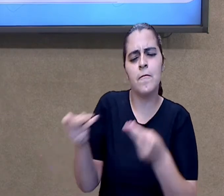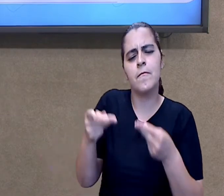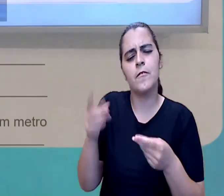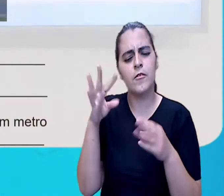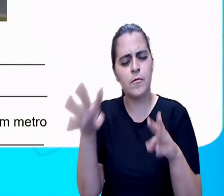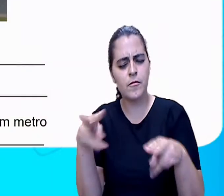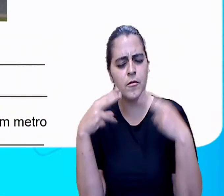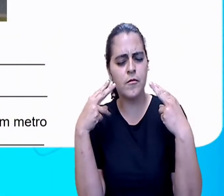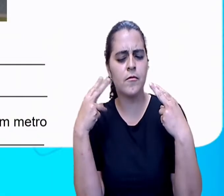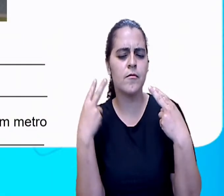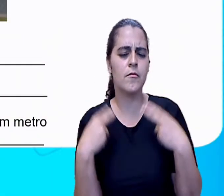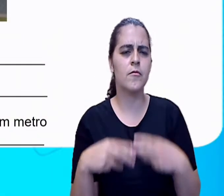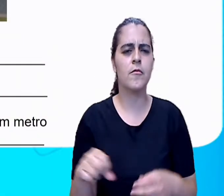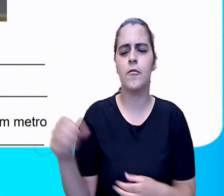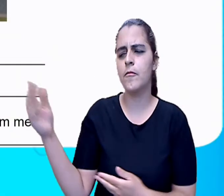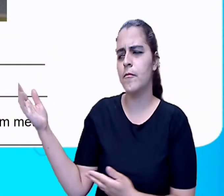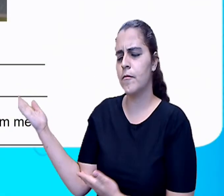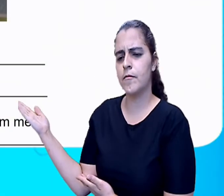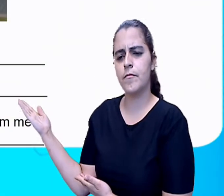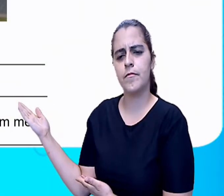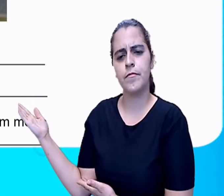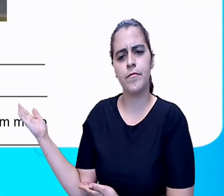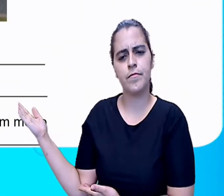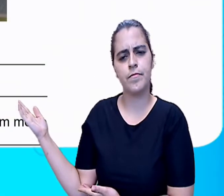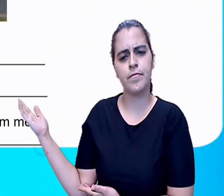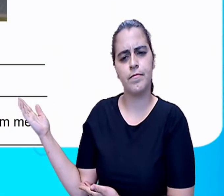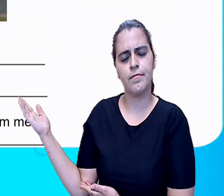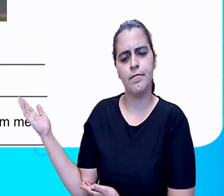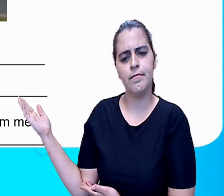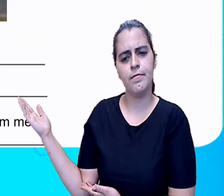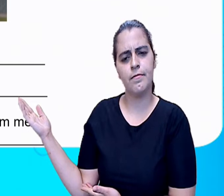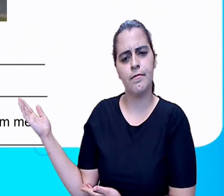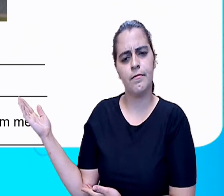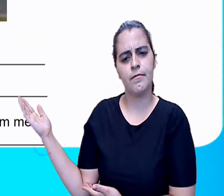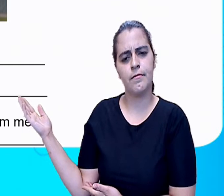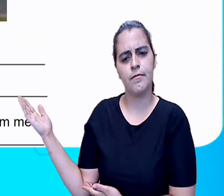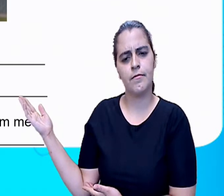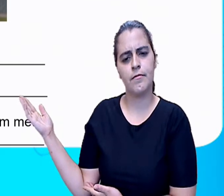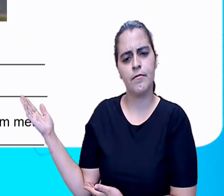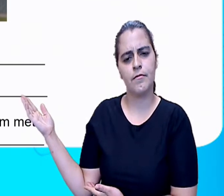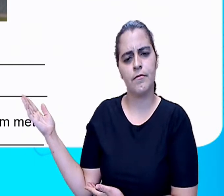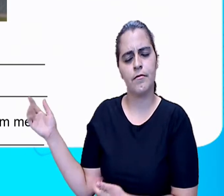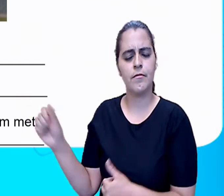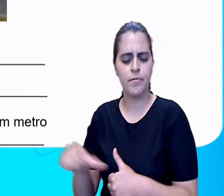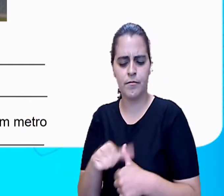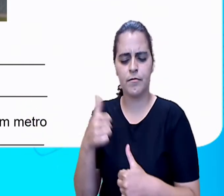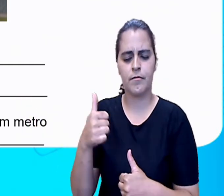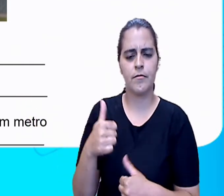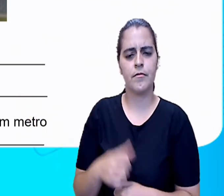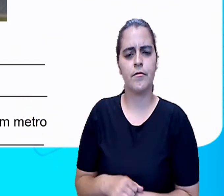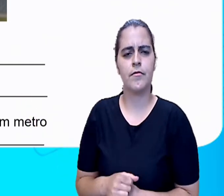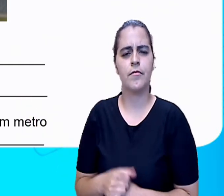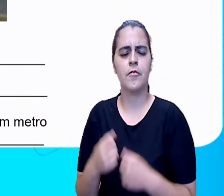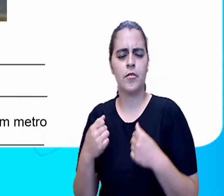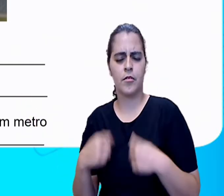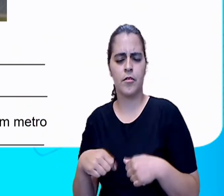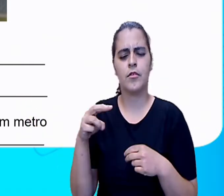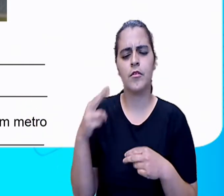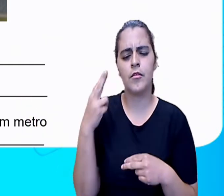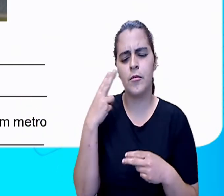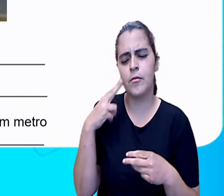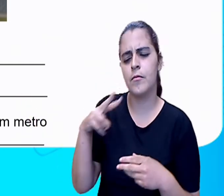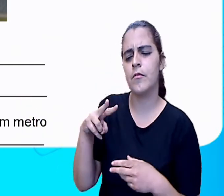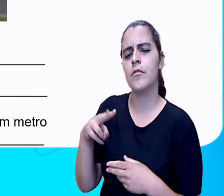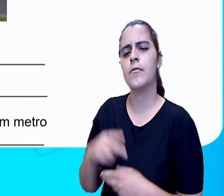prestarem atenção nessas 2 figuras que estão aí na sua telinha. Na primeira, você pode